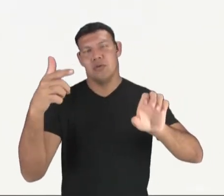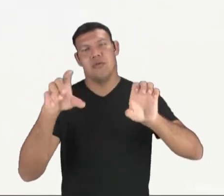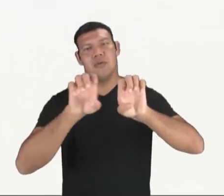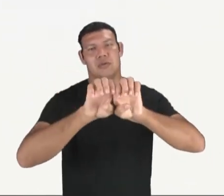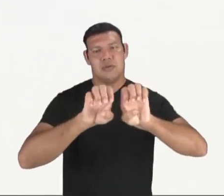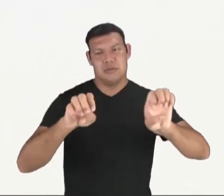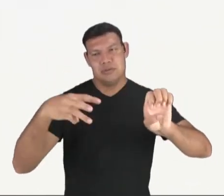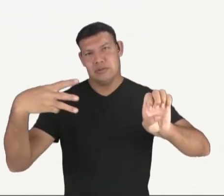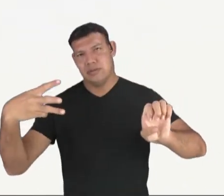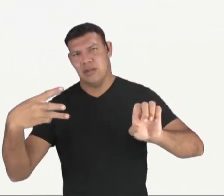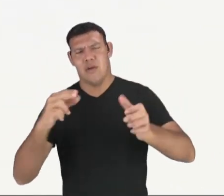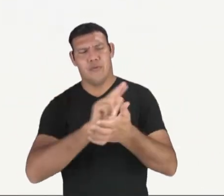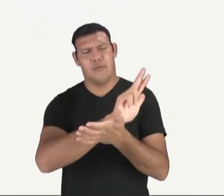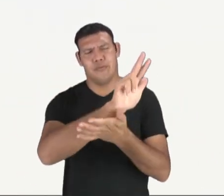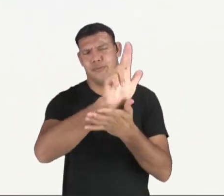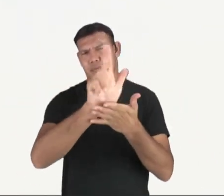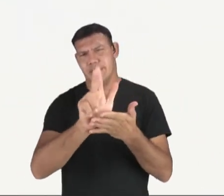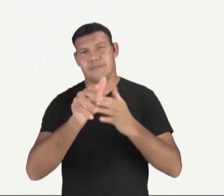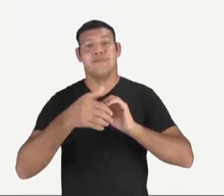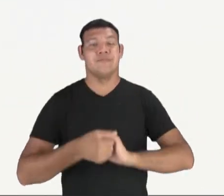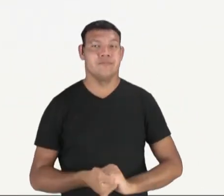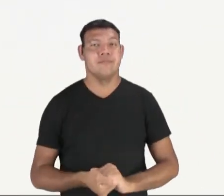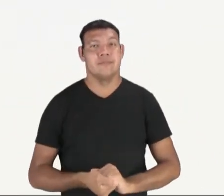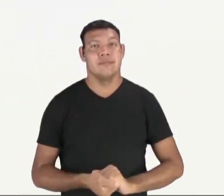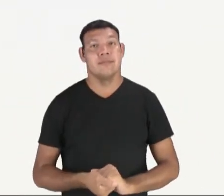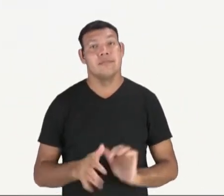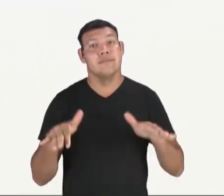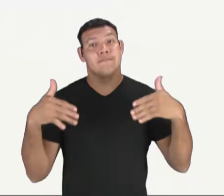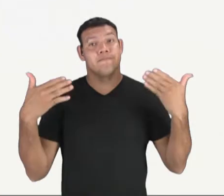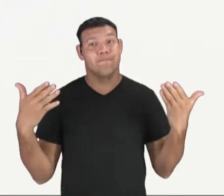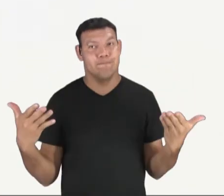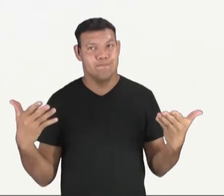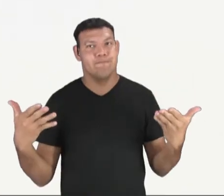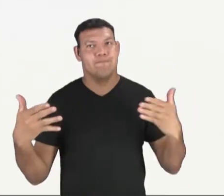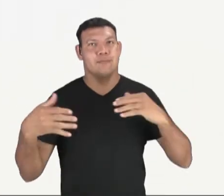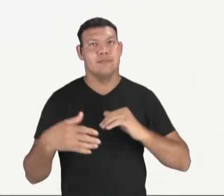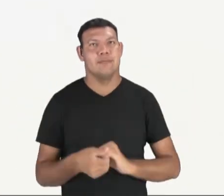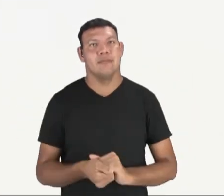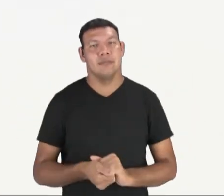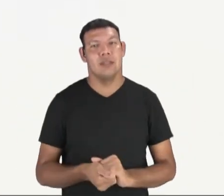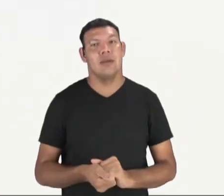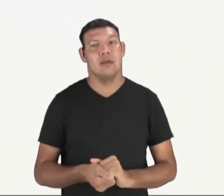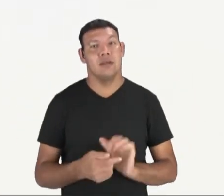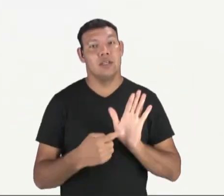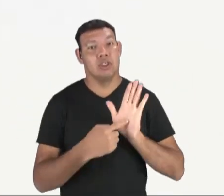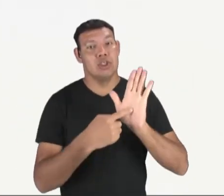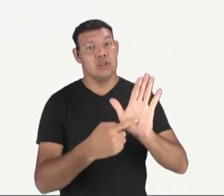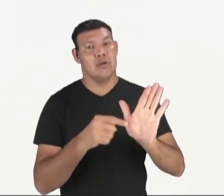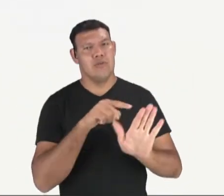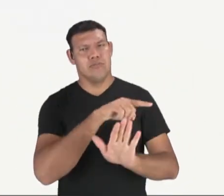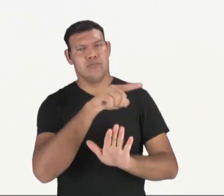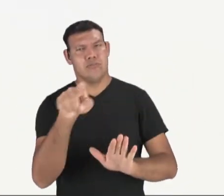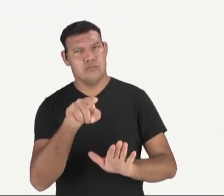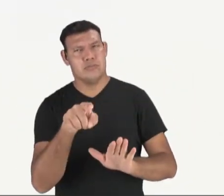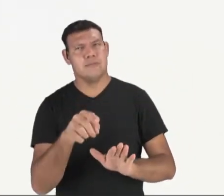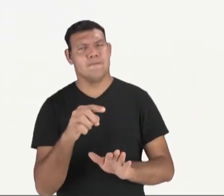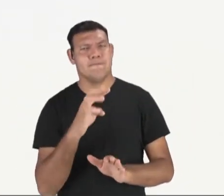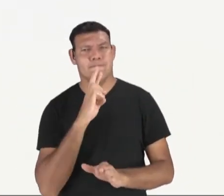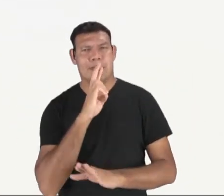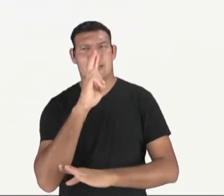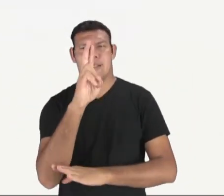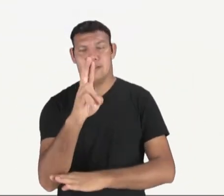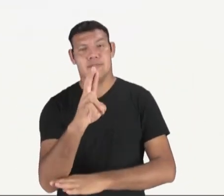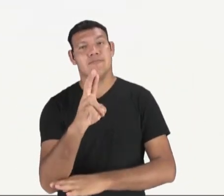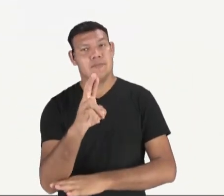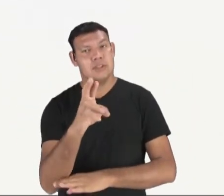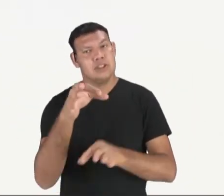várias equações, certo? Com isso, ela dava a vocês algumas soluções